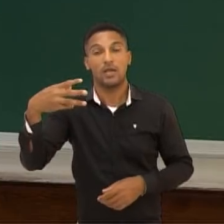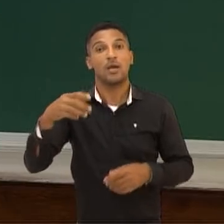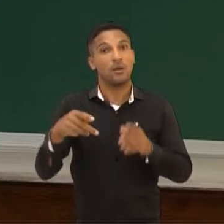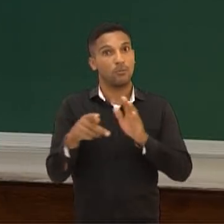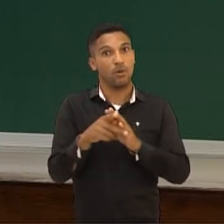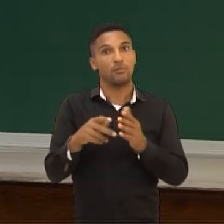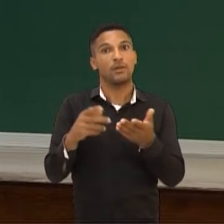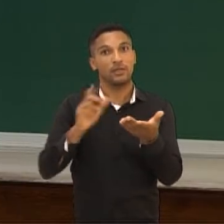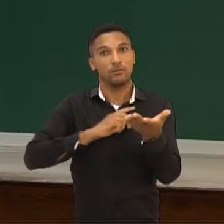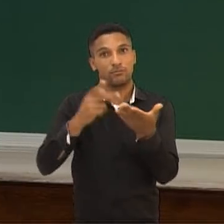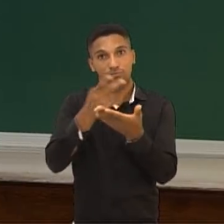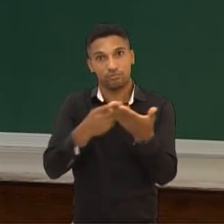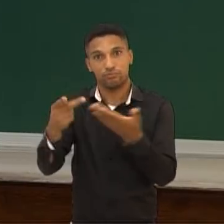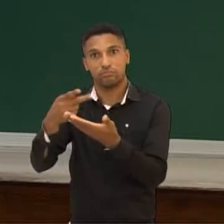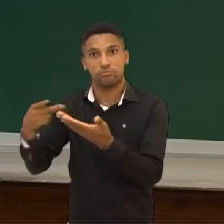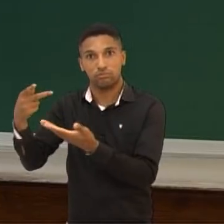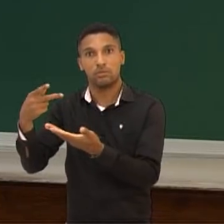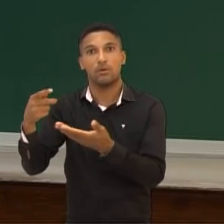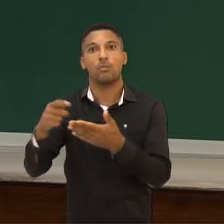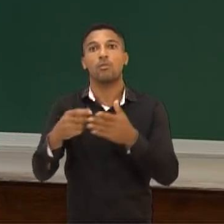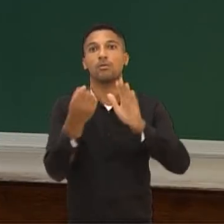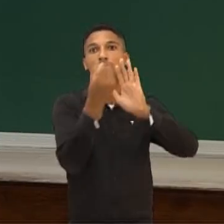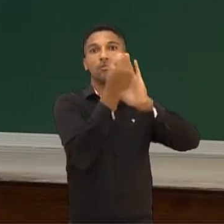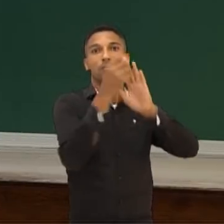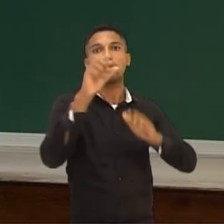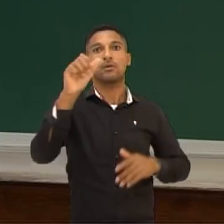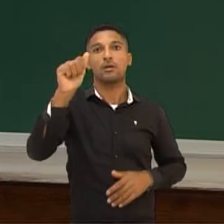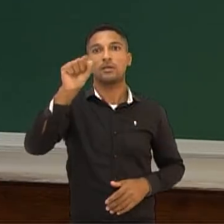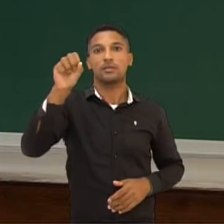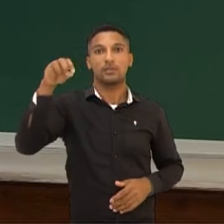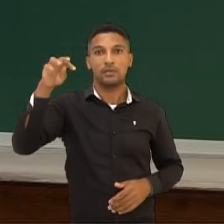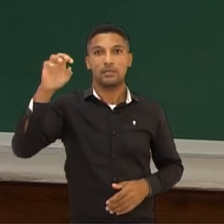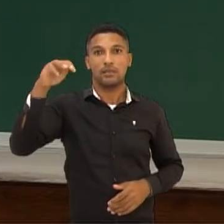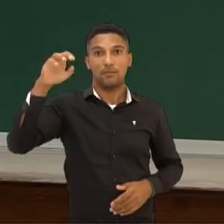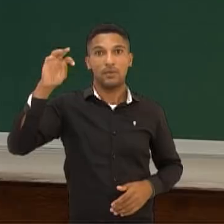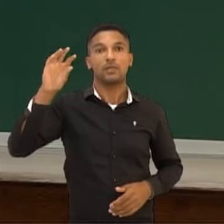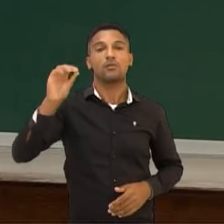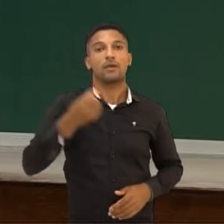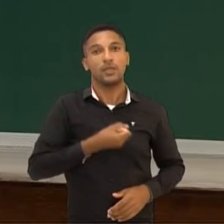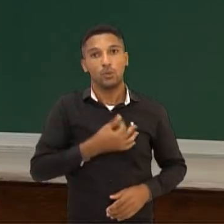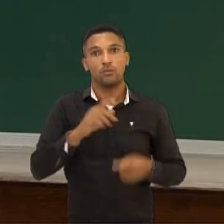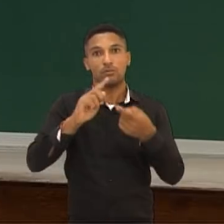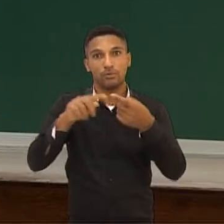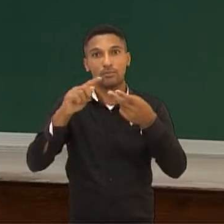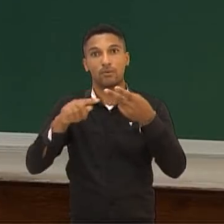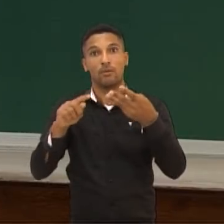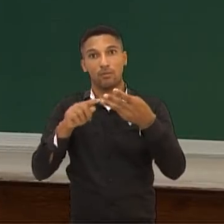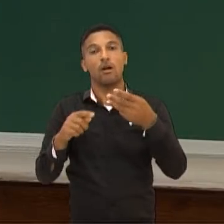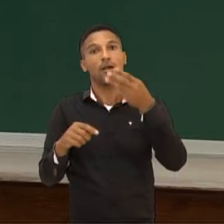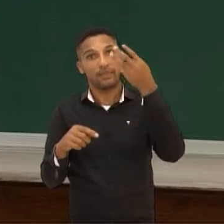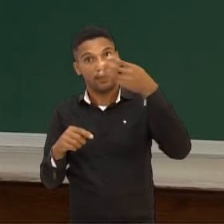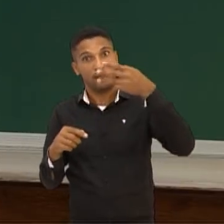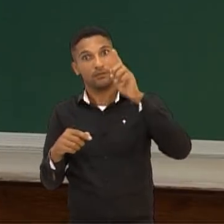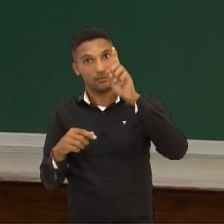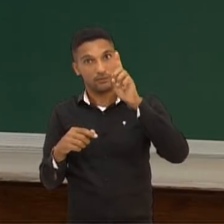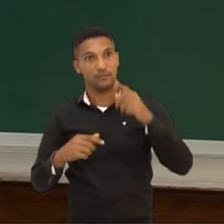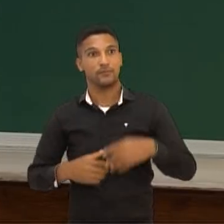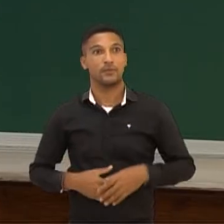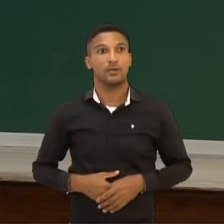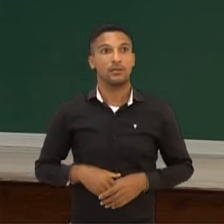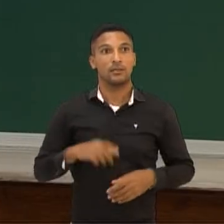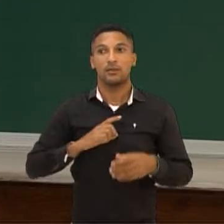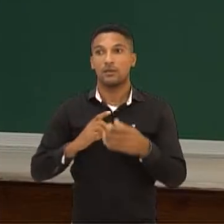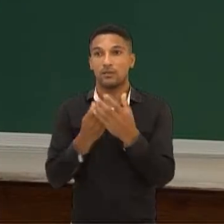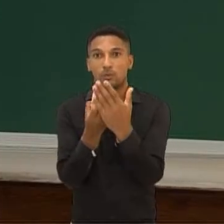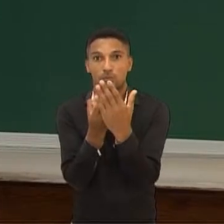obras chamada Assentamento, né? Então essa é a número 3, sempre trazendo essas raízes aqui, ó, que vão